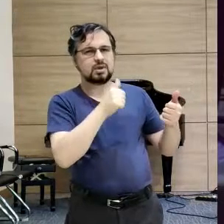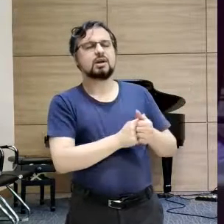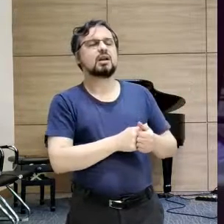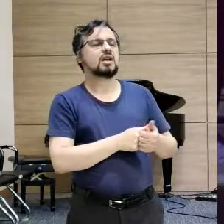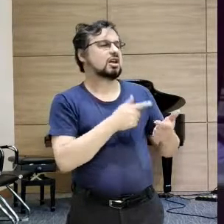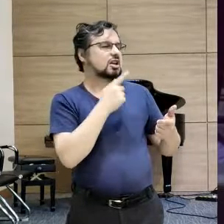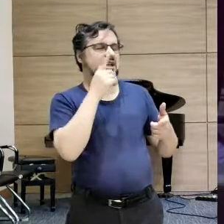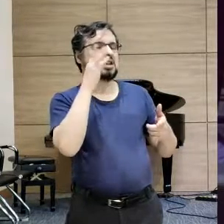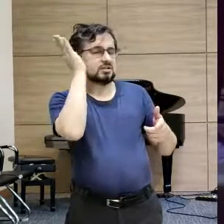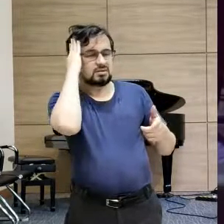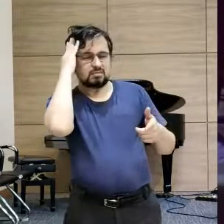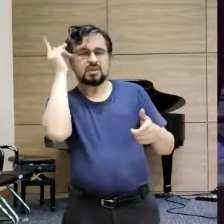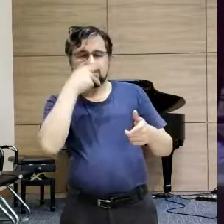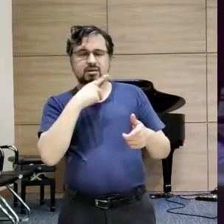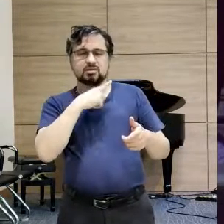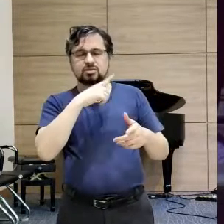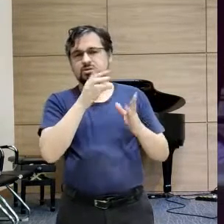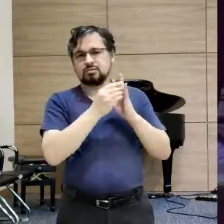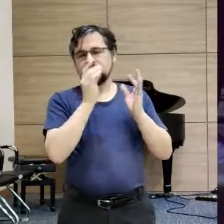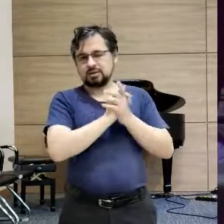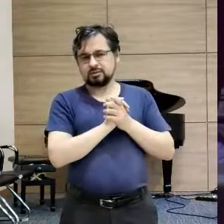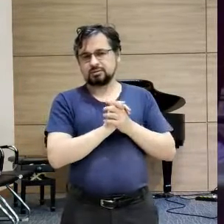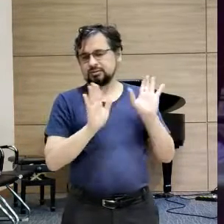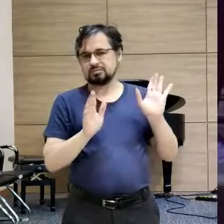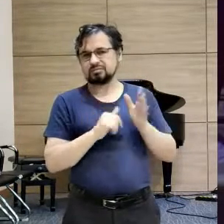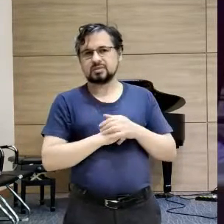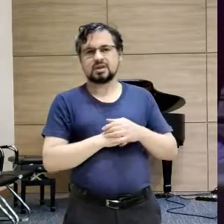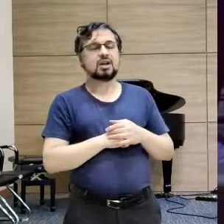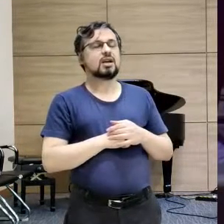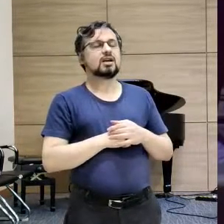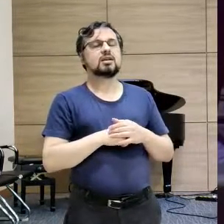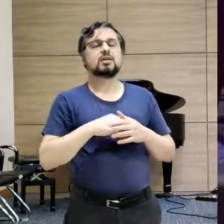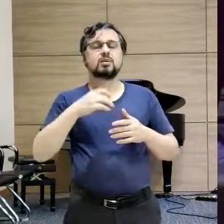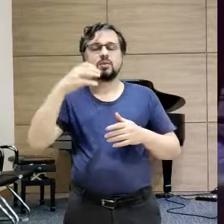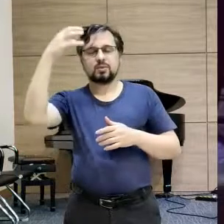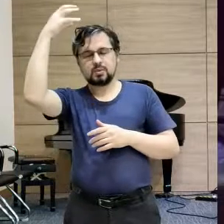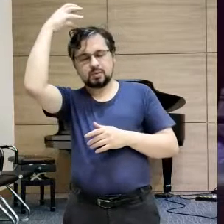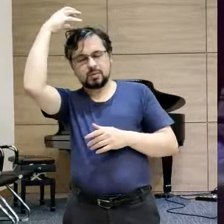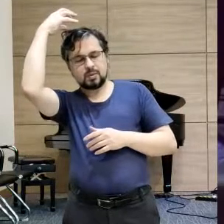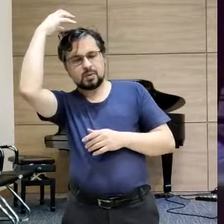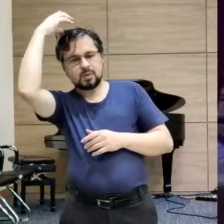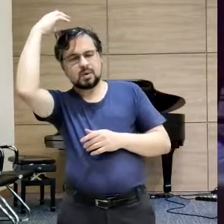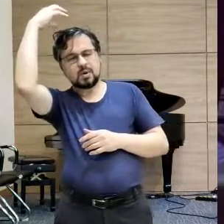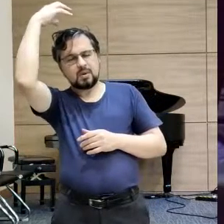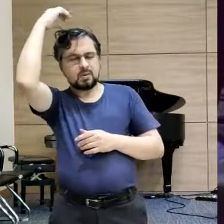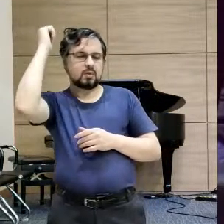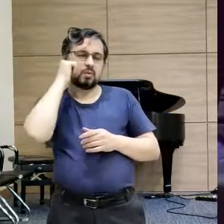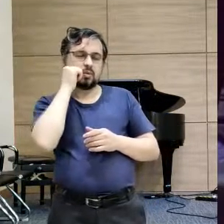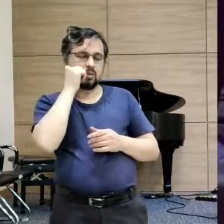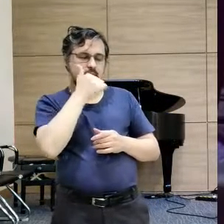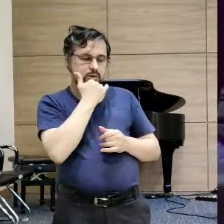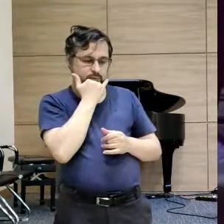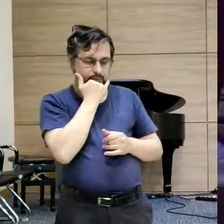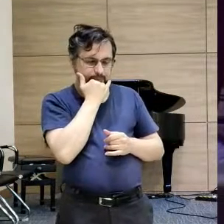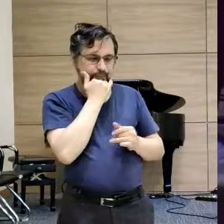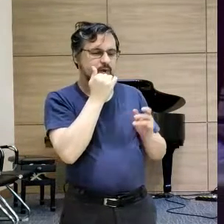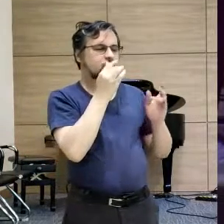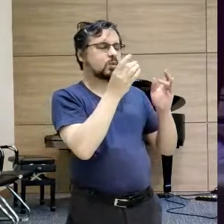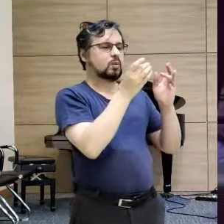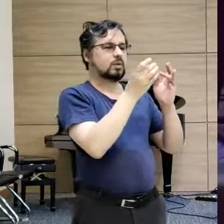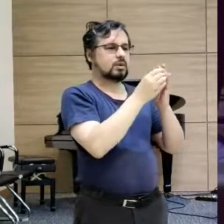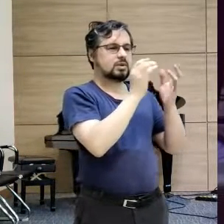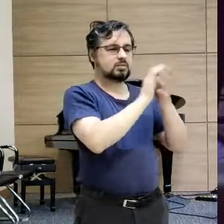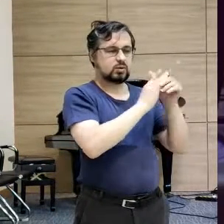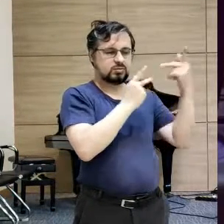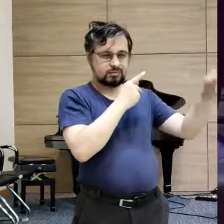porque ele ficou sabendo da informação que ela tinha marido, e o marido dela era um dos 38 generais e guerreiros de Davi,